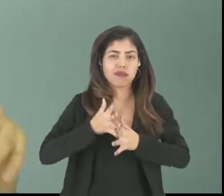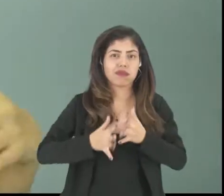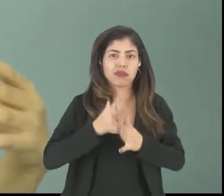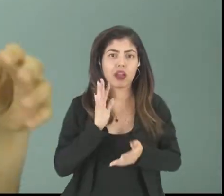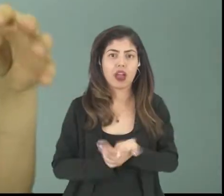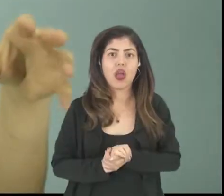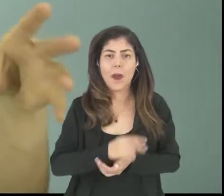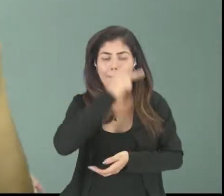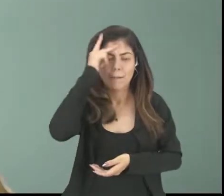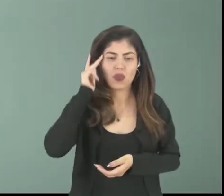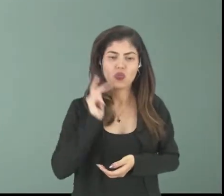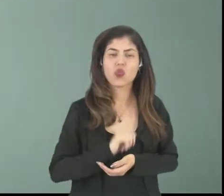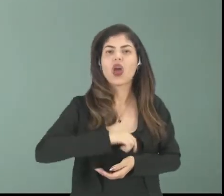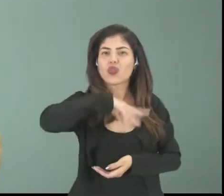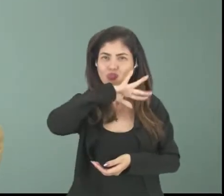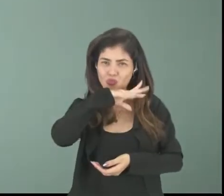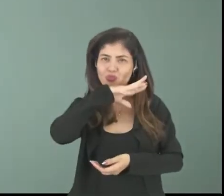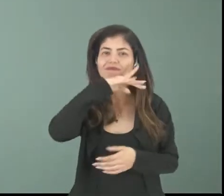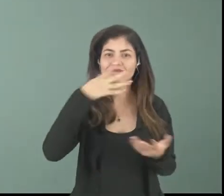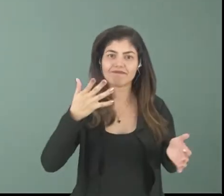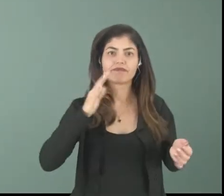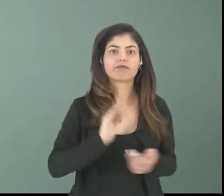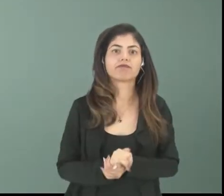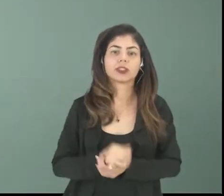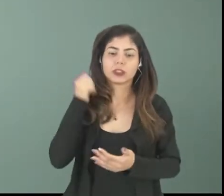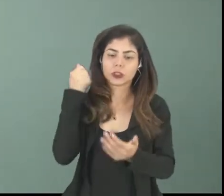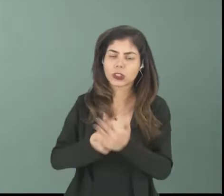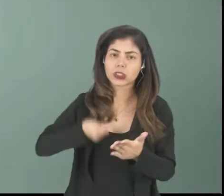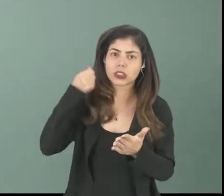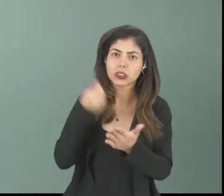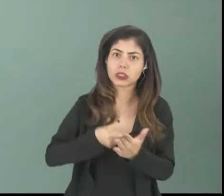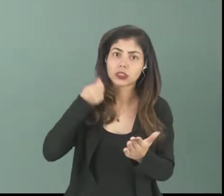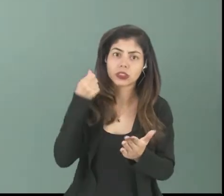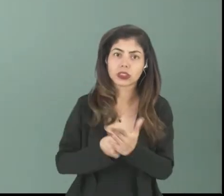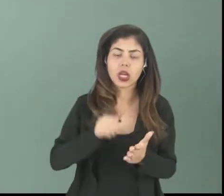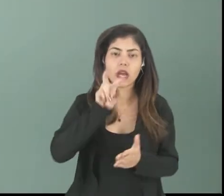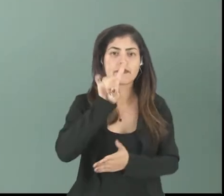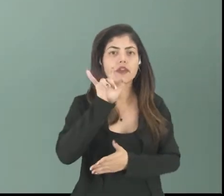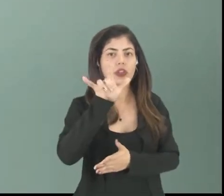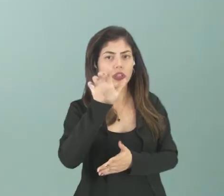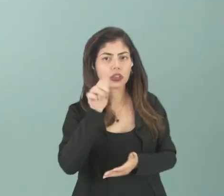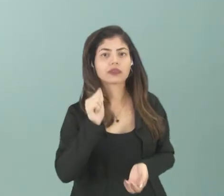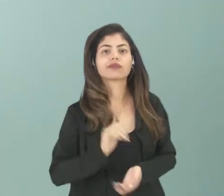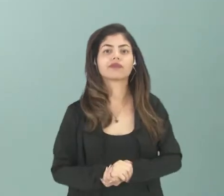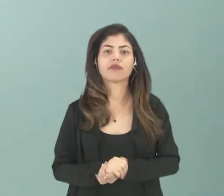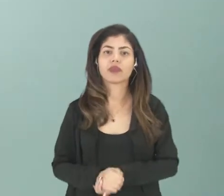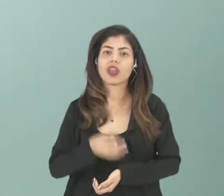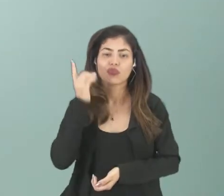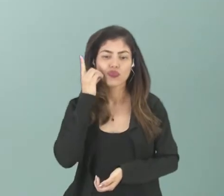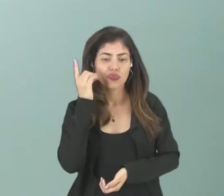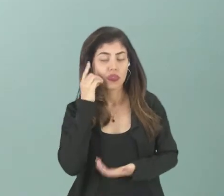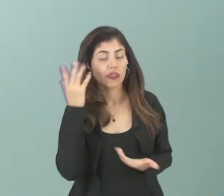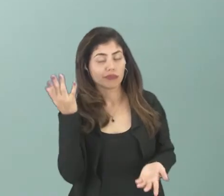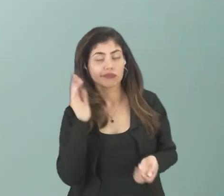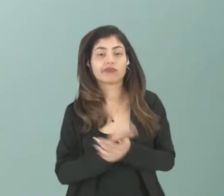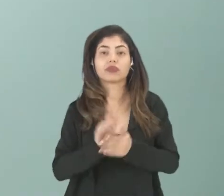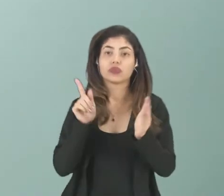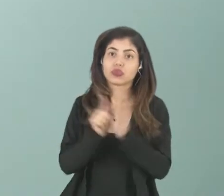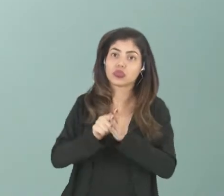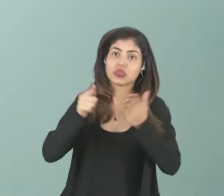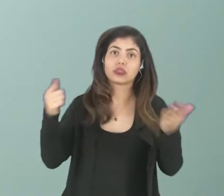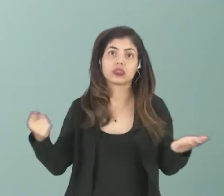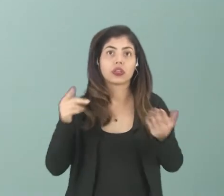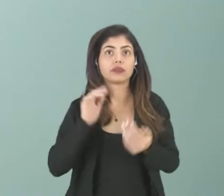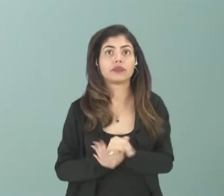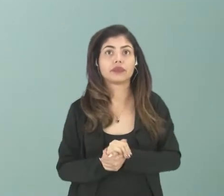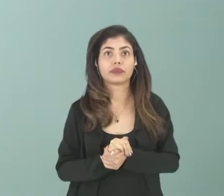com criminosos e sofrem as violências. Tem muitos casos, está no dia a dia dos telejornais. Aí eu